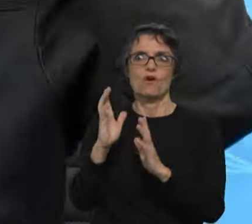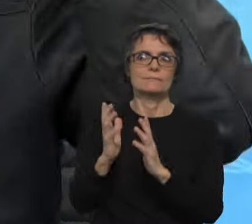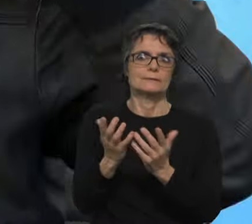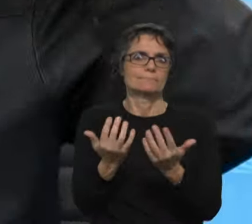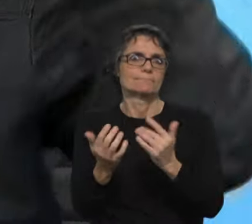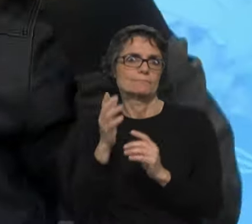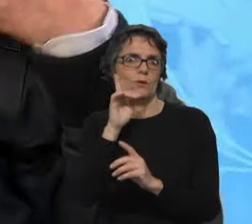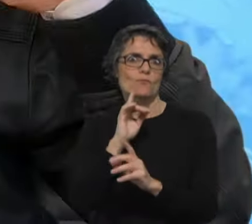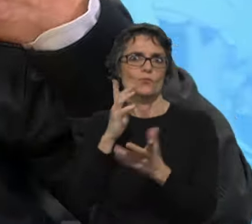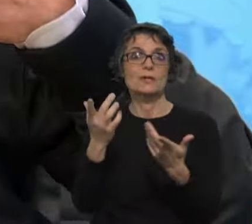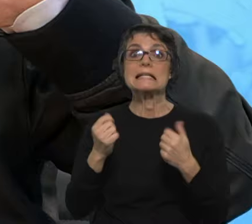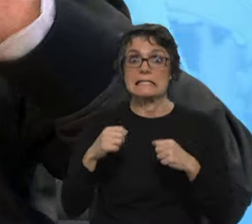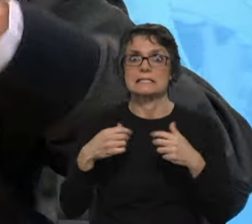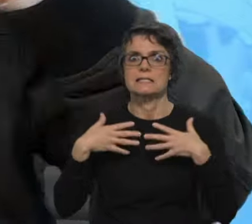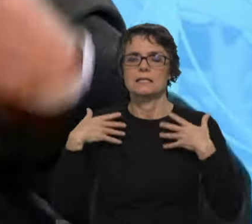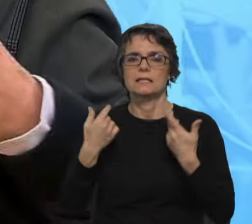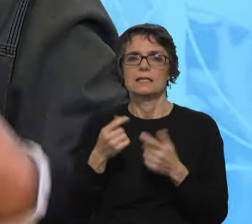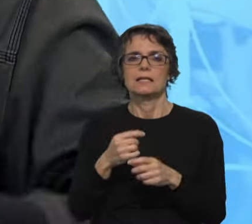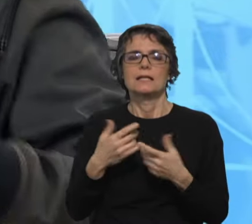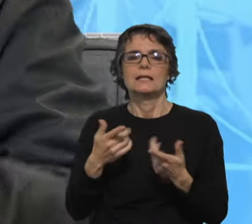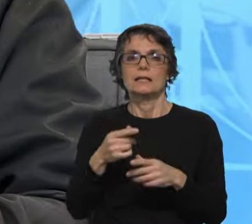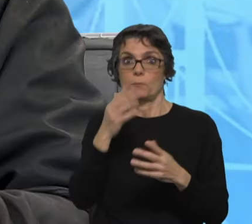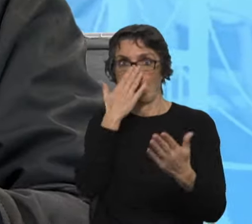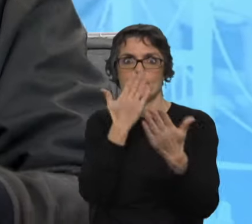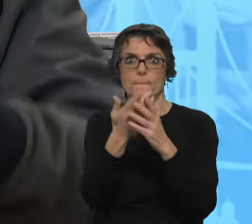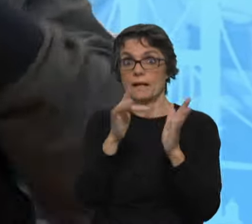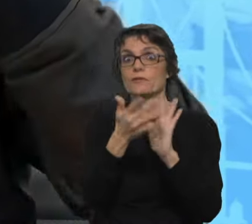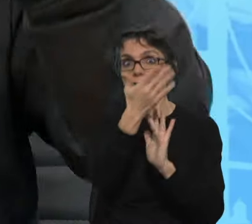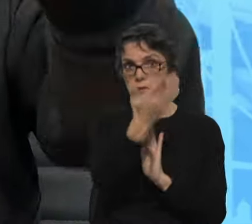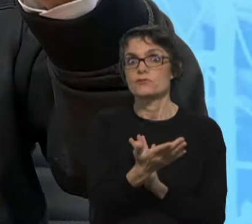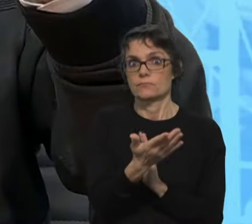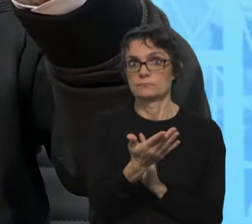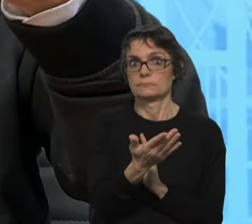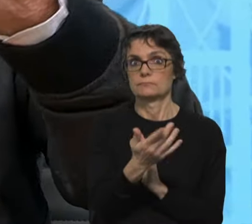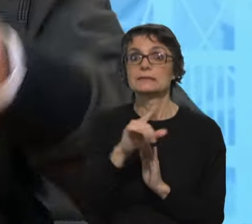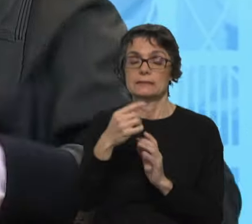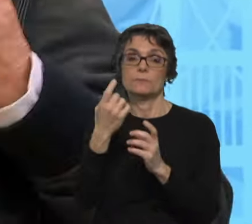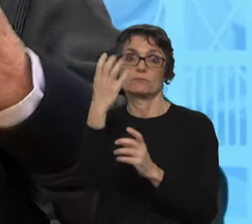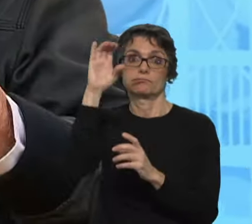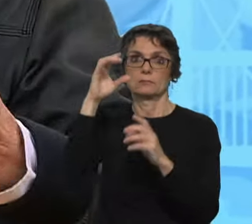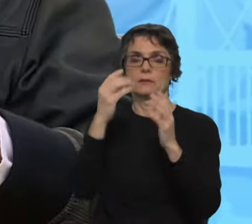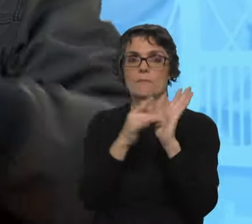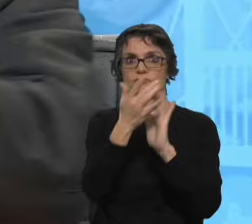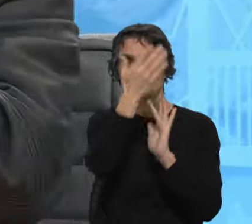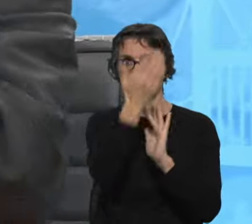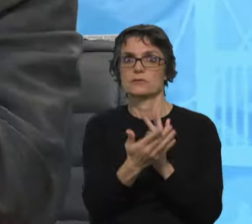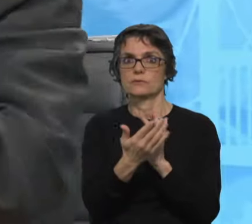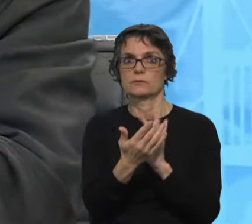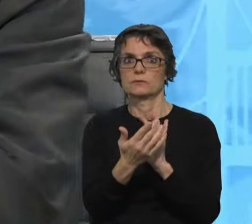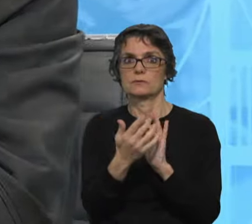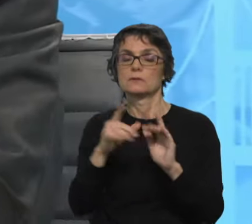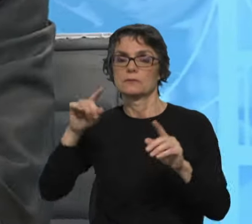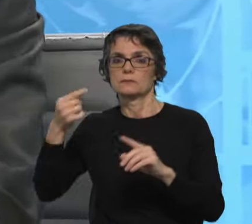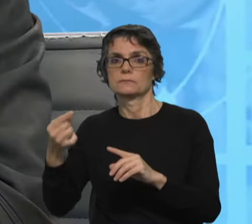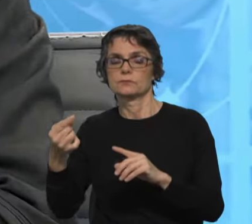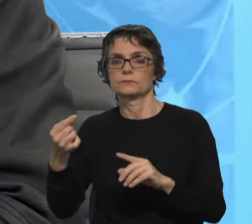fores to toda pend diante de Cristo e precisamente depois aparece a imagem de Cristo ela o padre depois